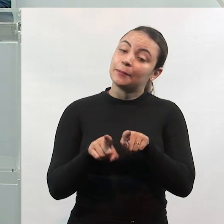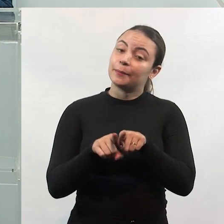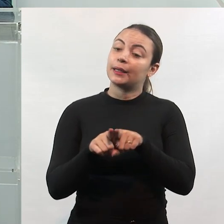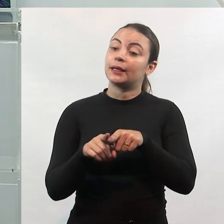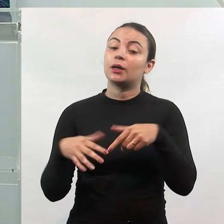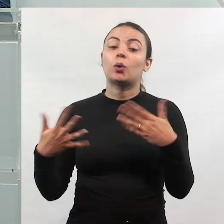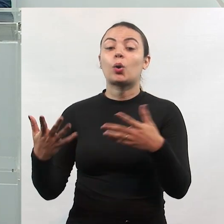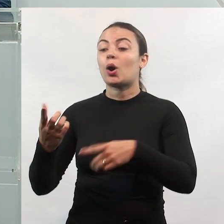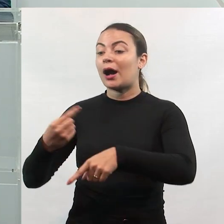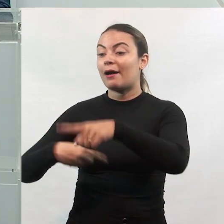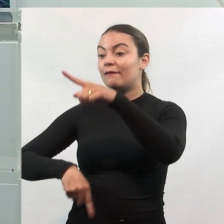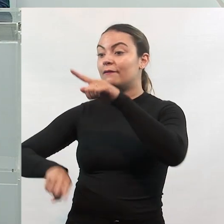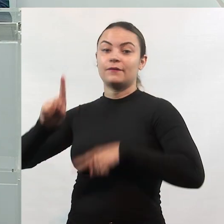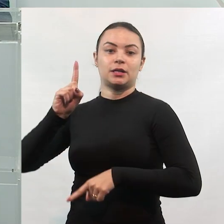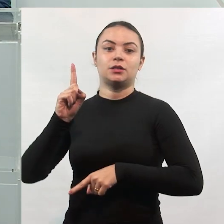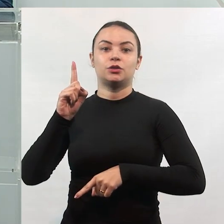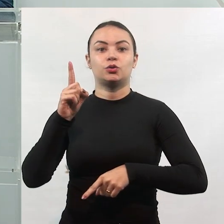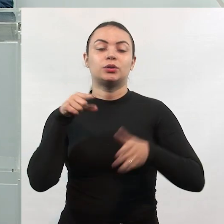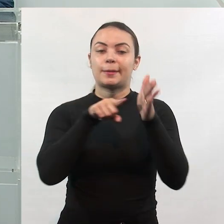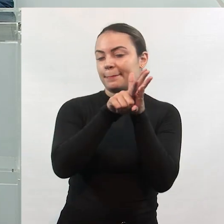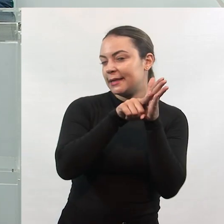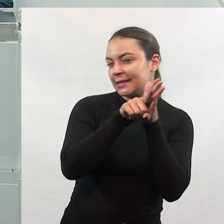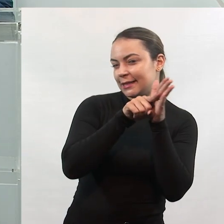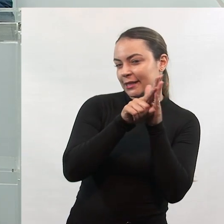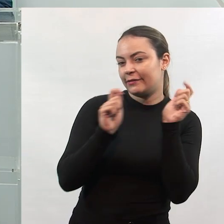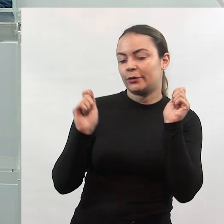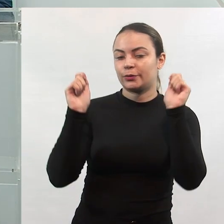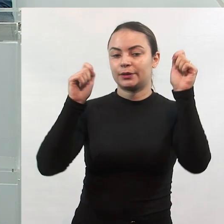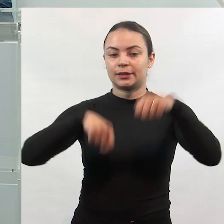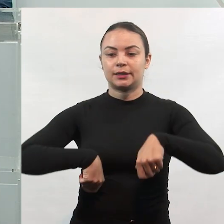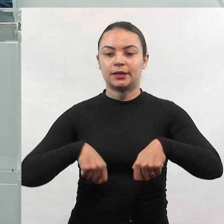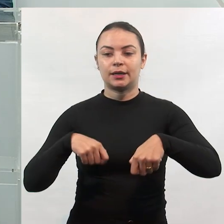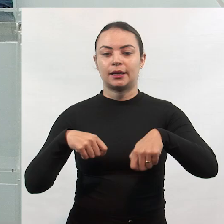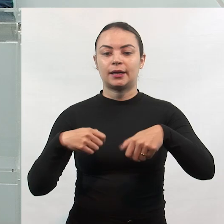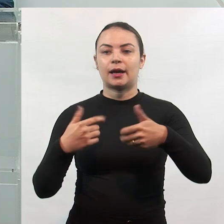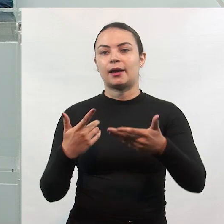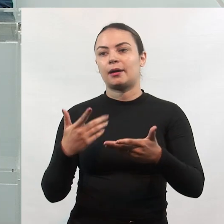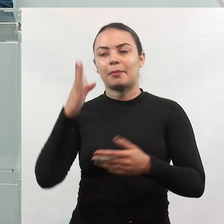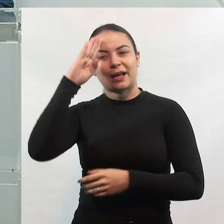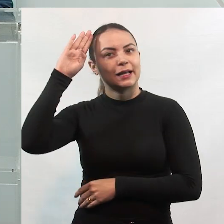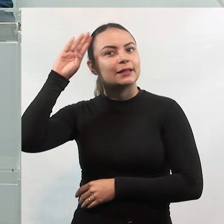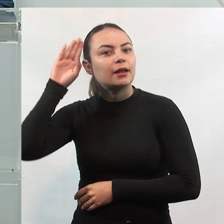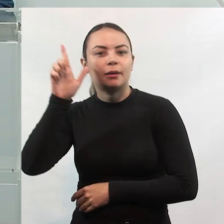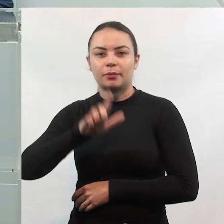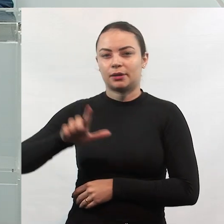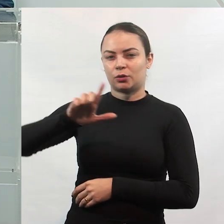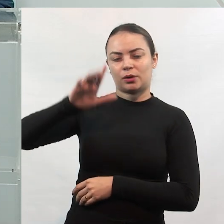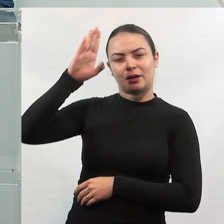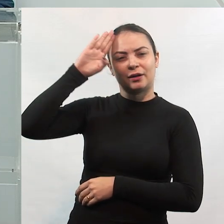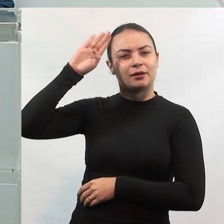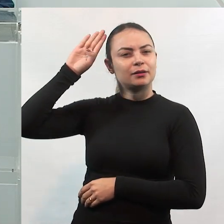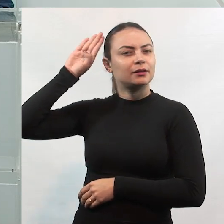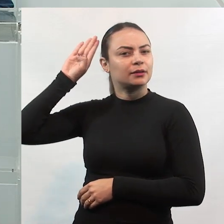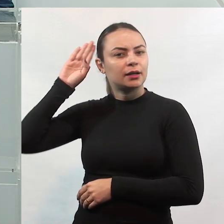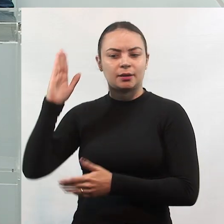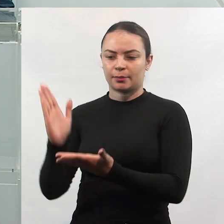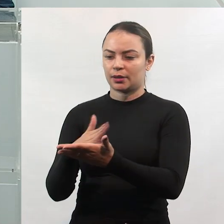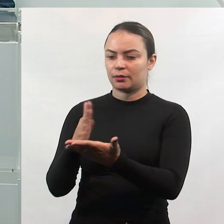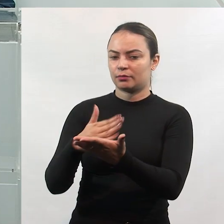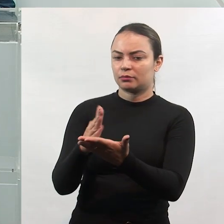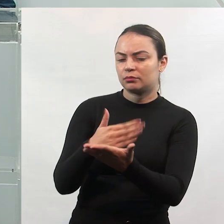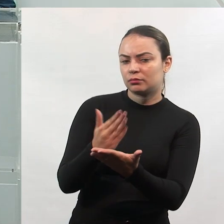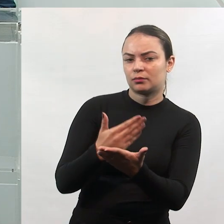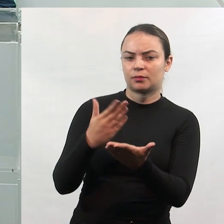literatura em torno da formação docente, né? E aí a tua pesquisa ela precisa dizer em que ela contribui, né, nesse